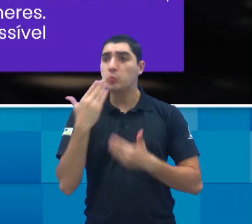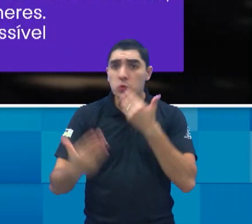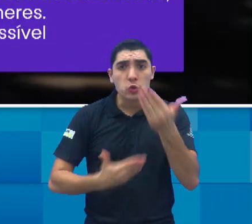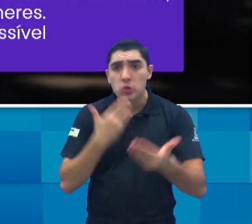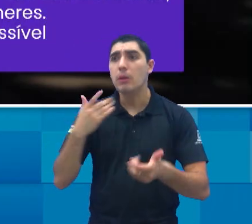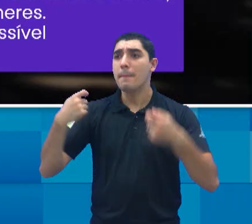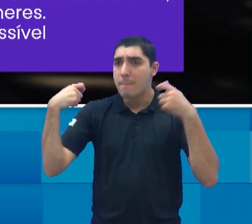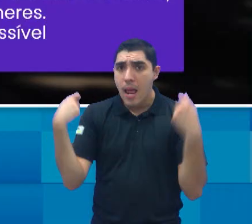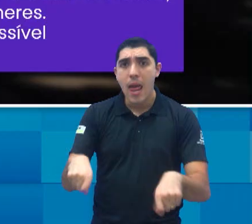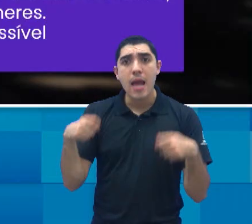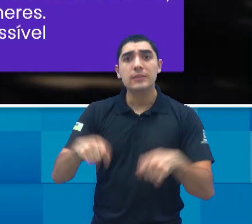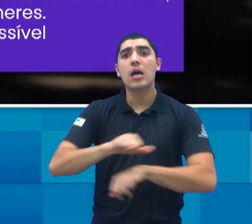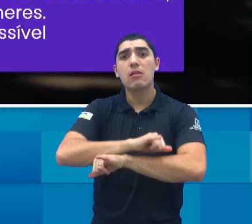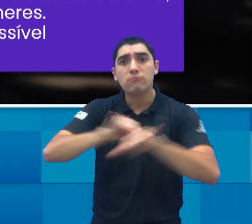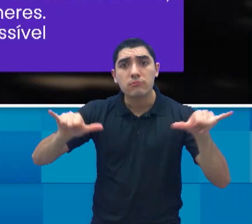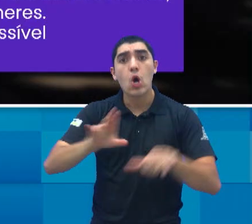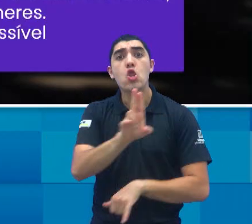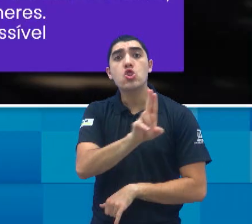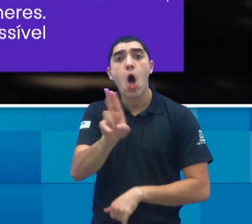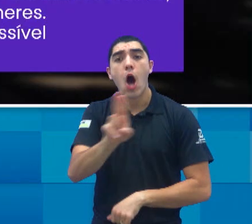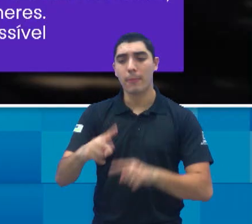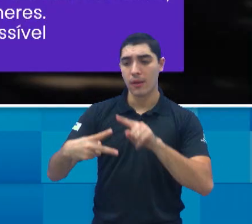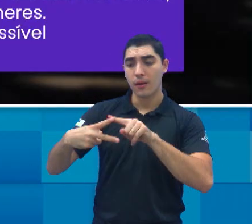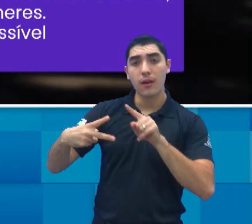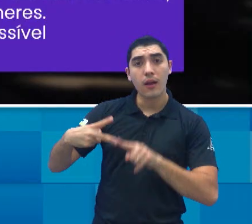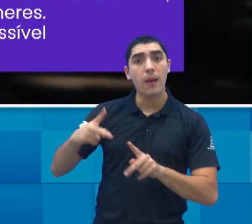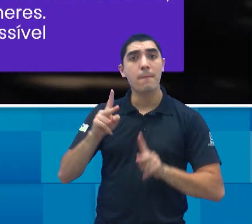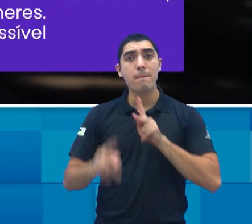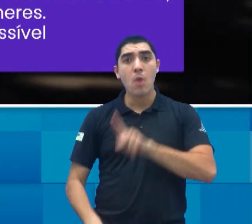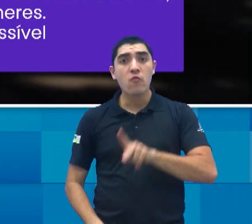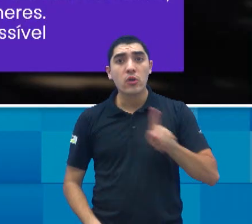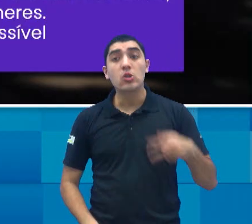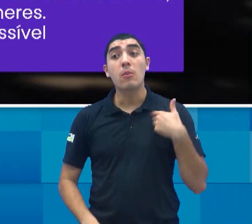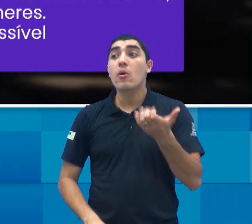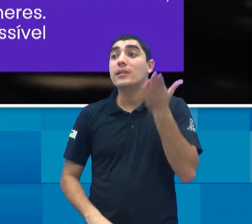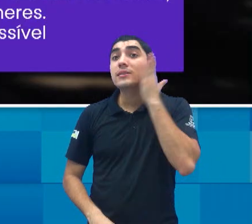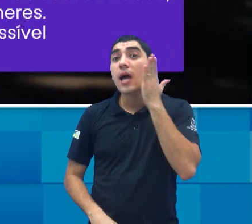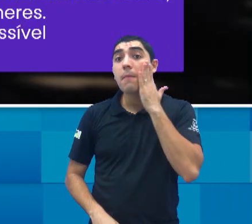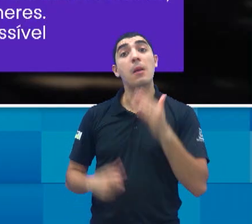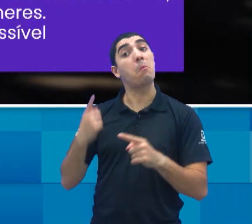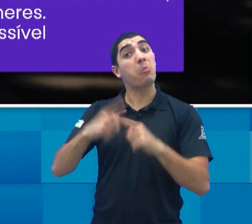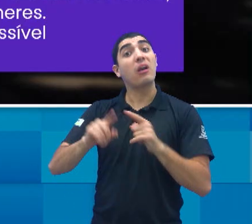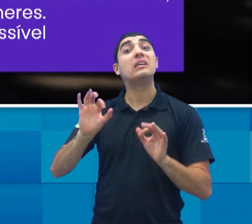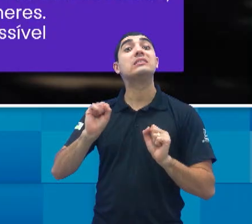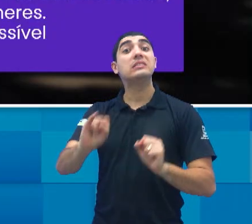publicação dos nomes para ter garantia de que não vai ser mais uma